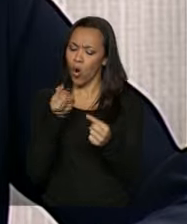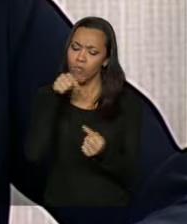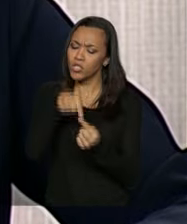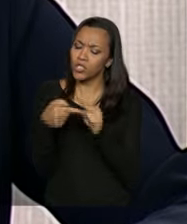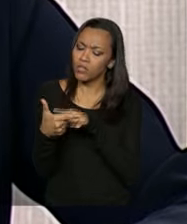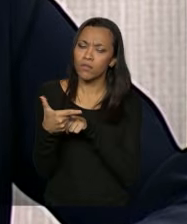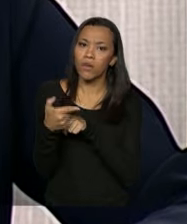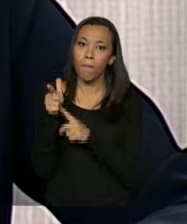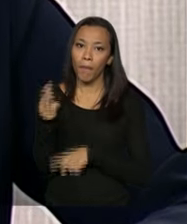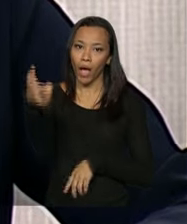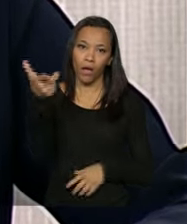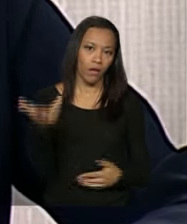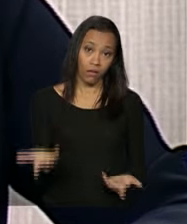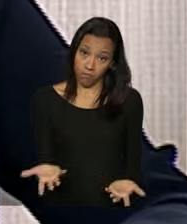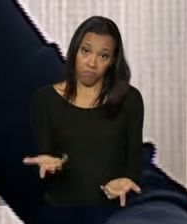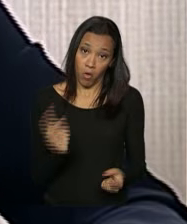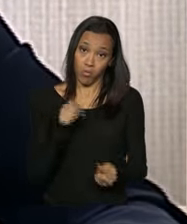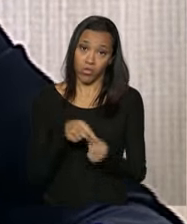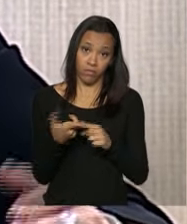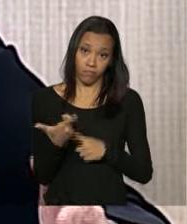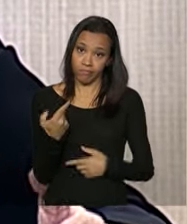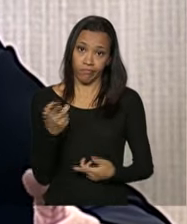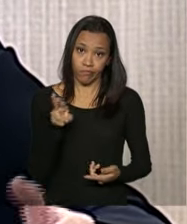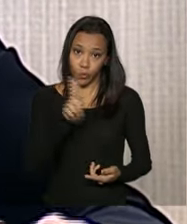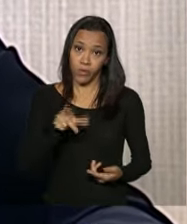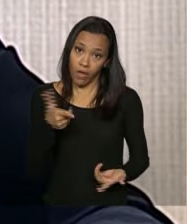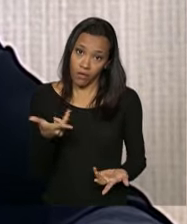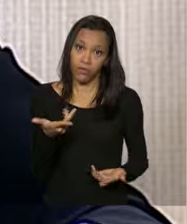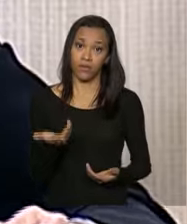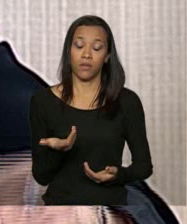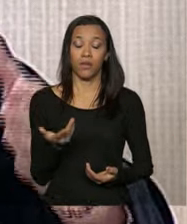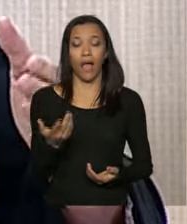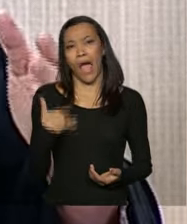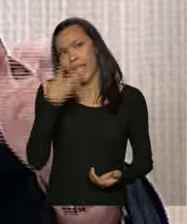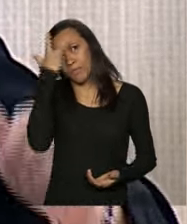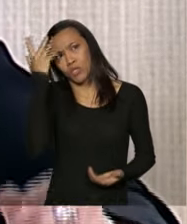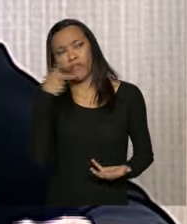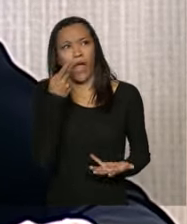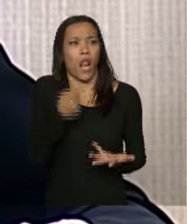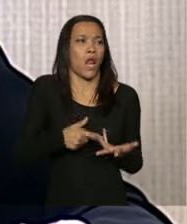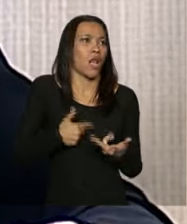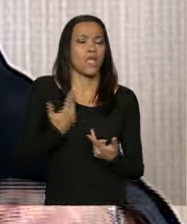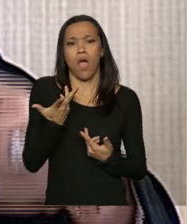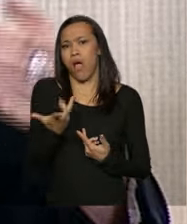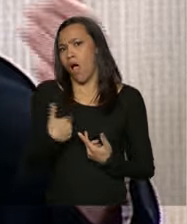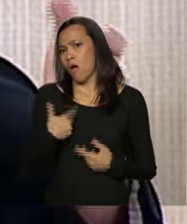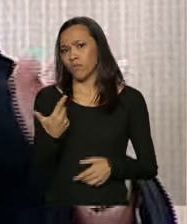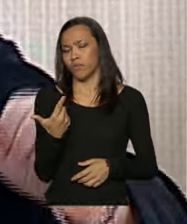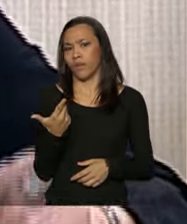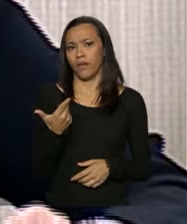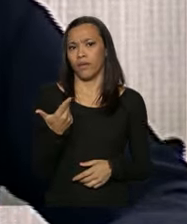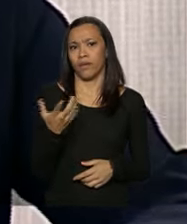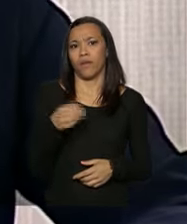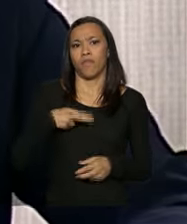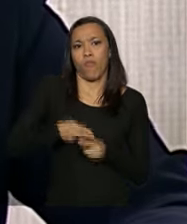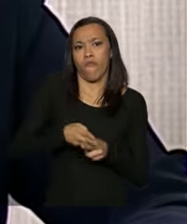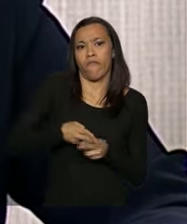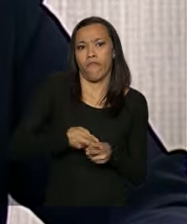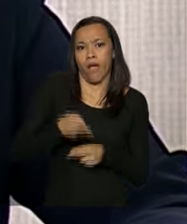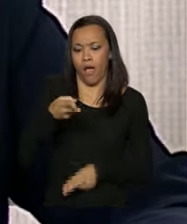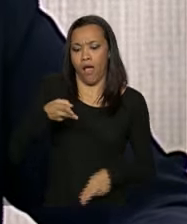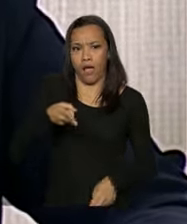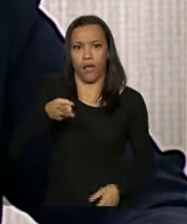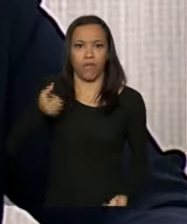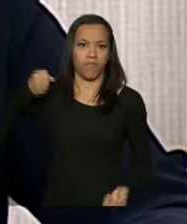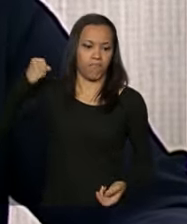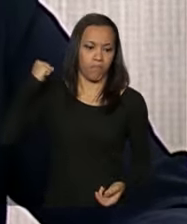se não matar. Às vezes nos contestam dizendo: "Ah, mas tem morte por arma branca, que